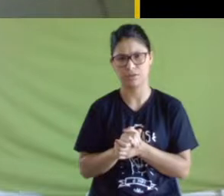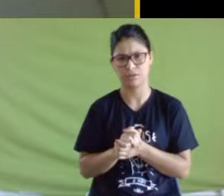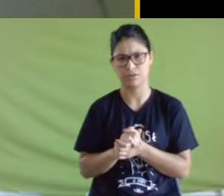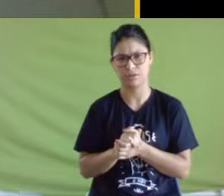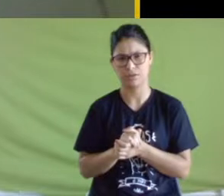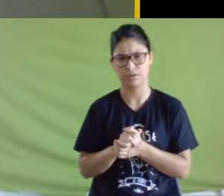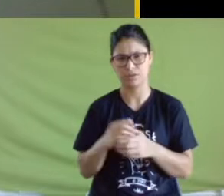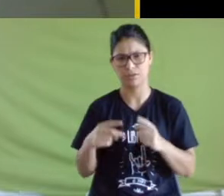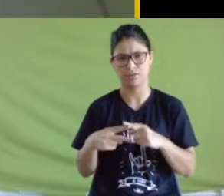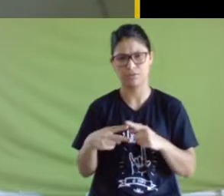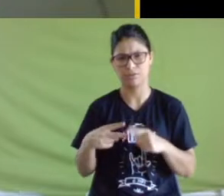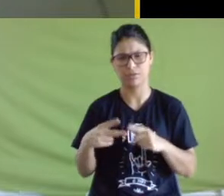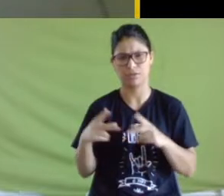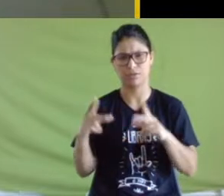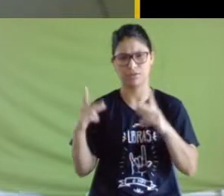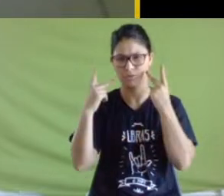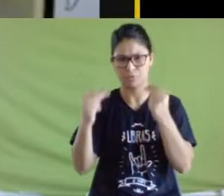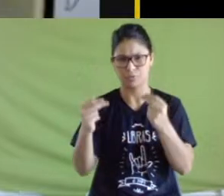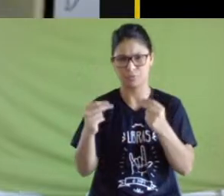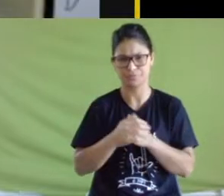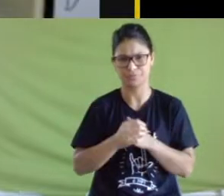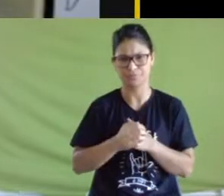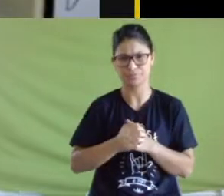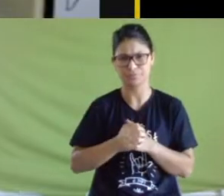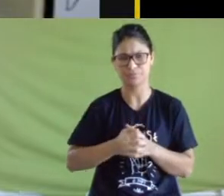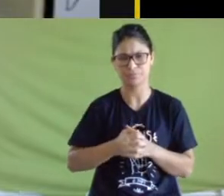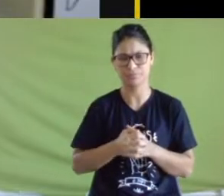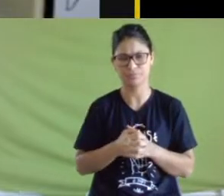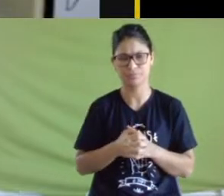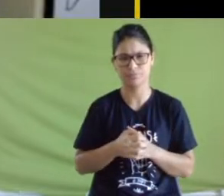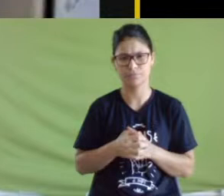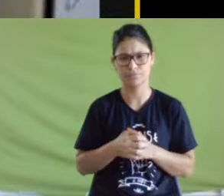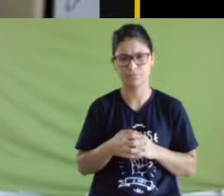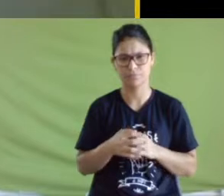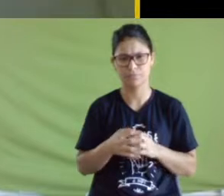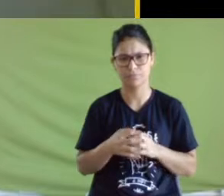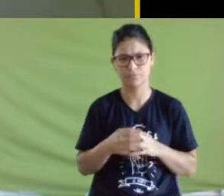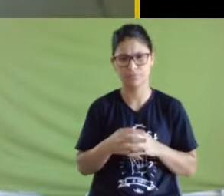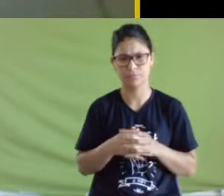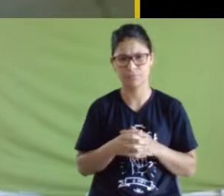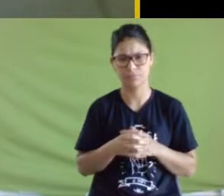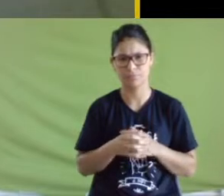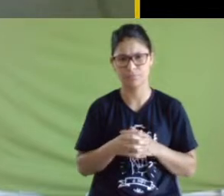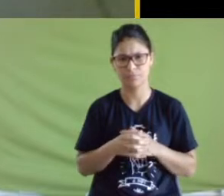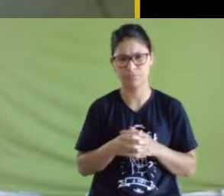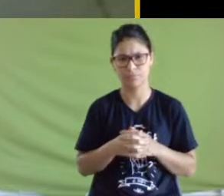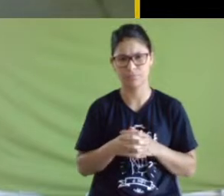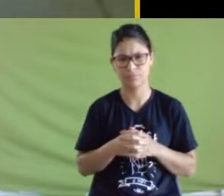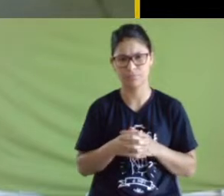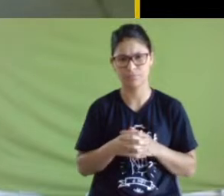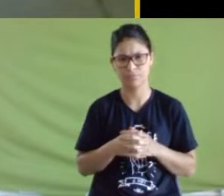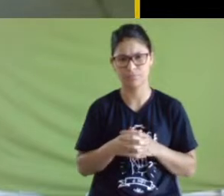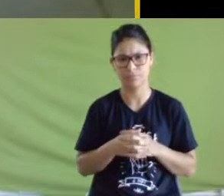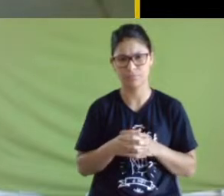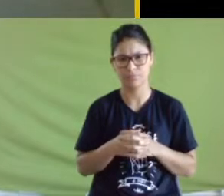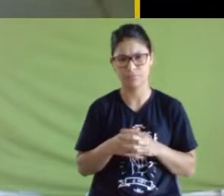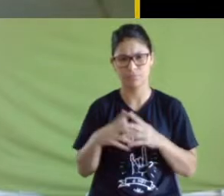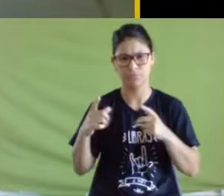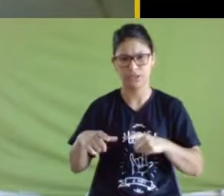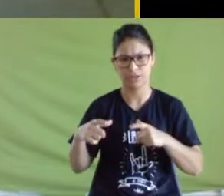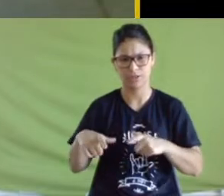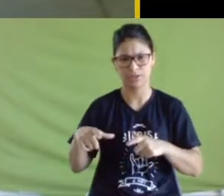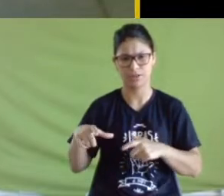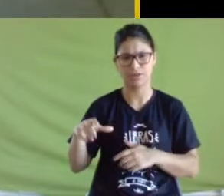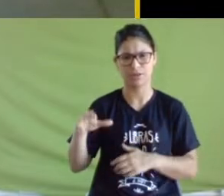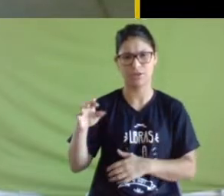lugares comuns. A primeira questão é se lugar comum. Se há alguma diferença entre lugares retóricos e os lugares